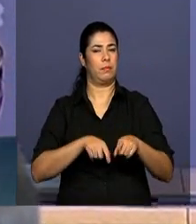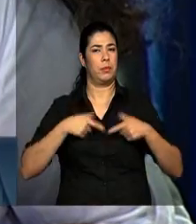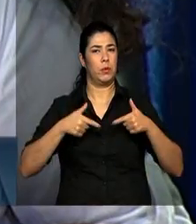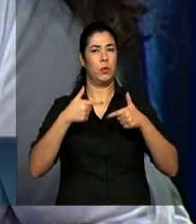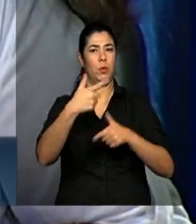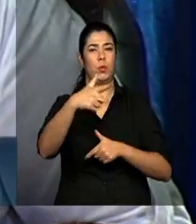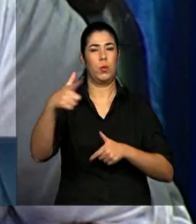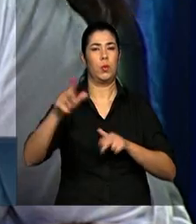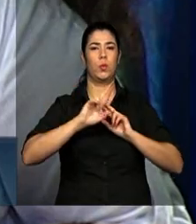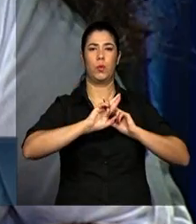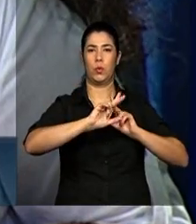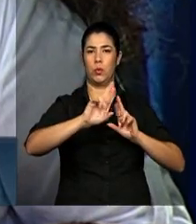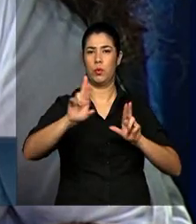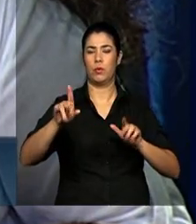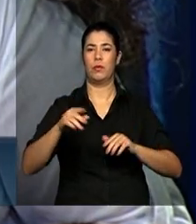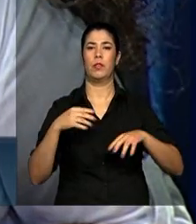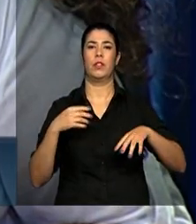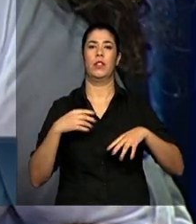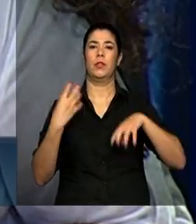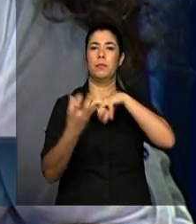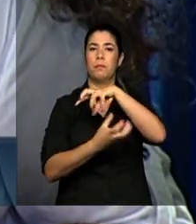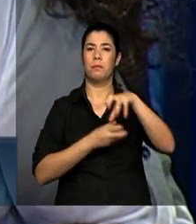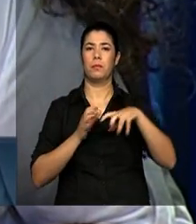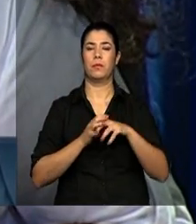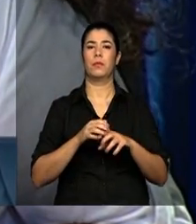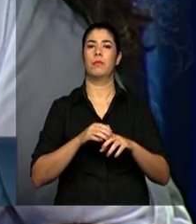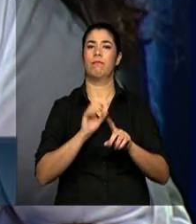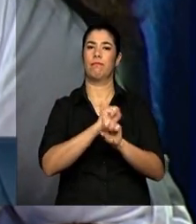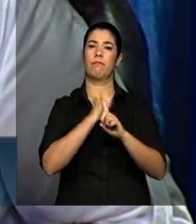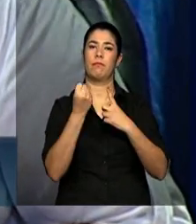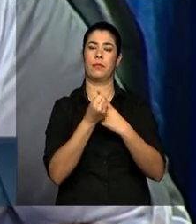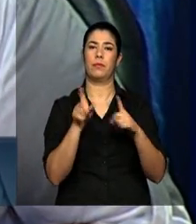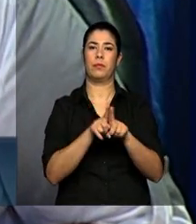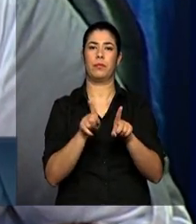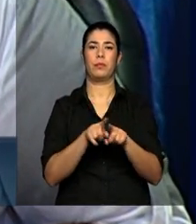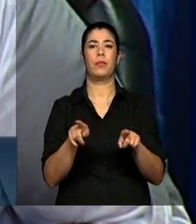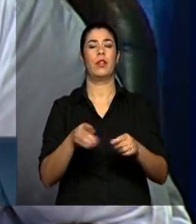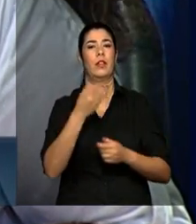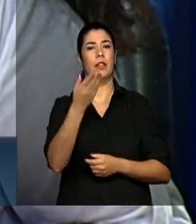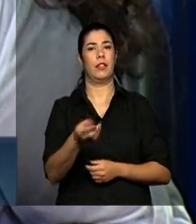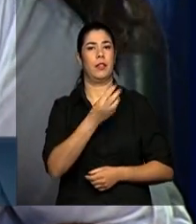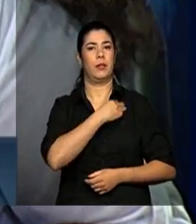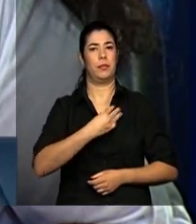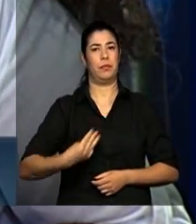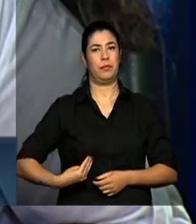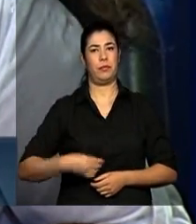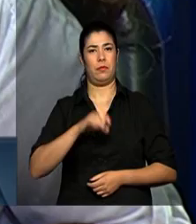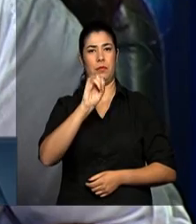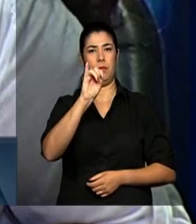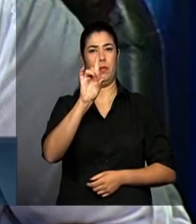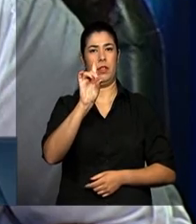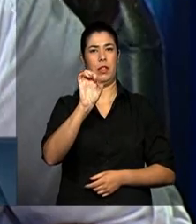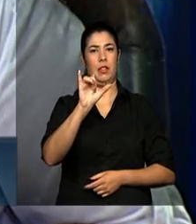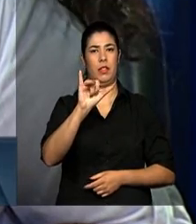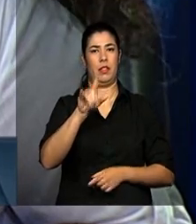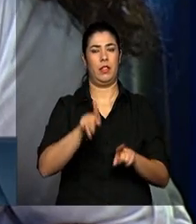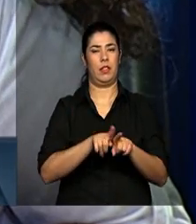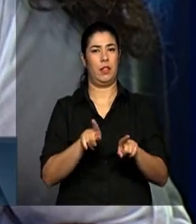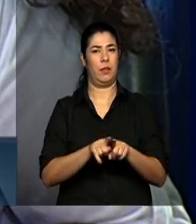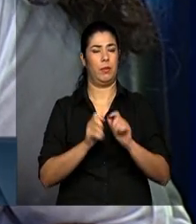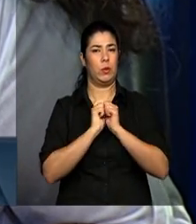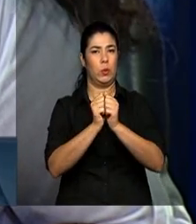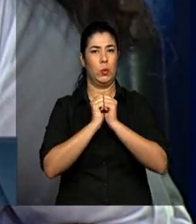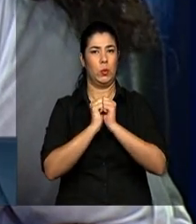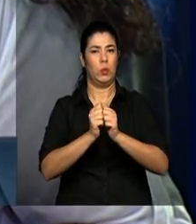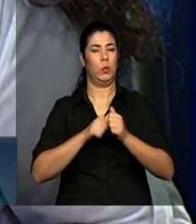muitas outras lutas dos movimentos sociais. Também a ministra Ideli, aqui para nós também, companheira de muitas outras